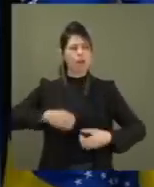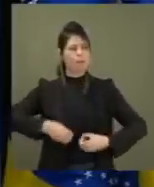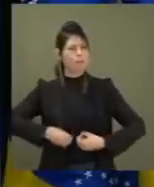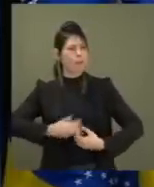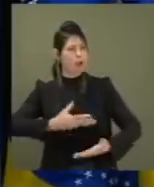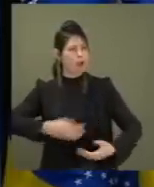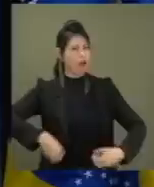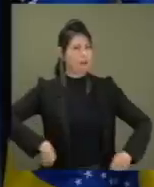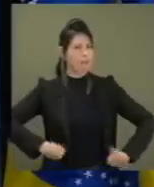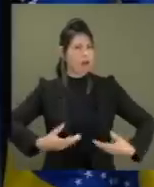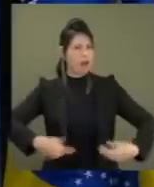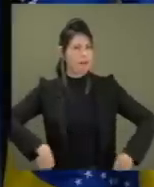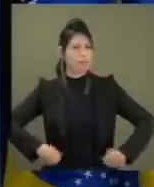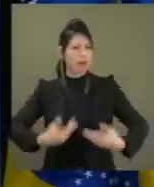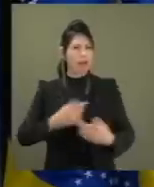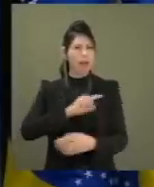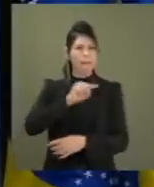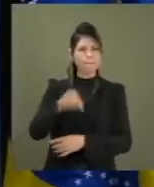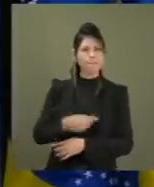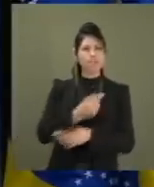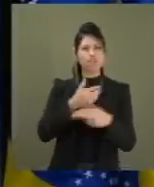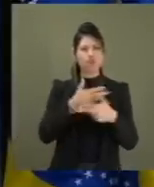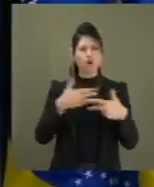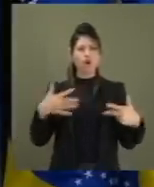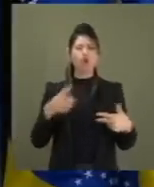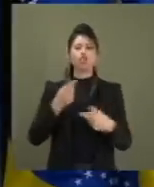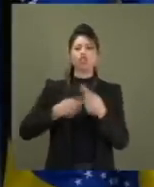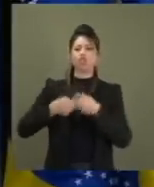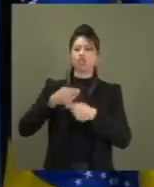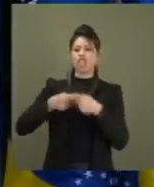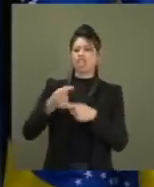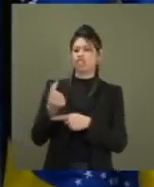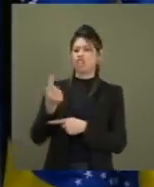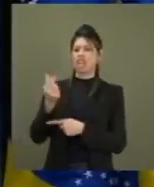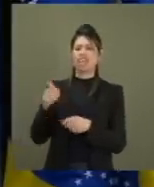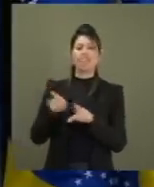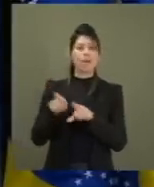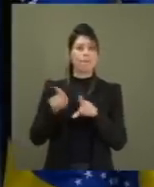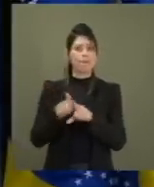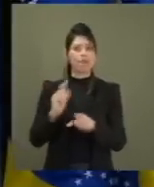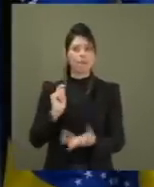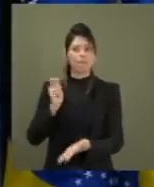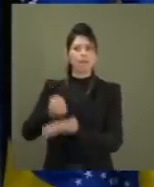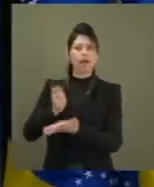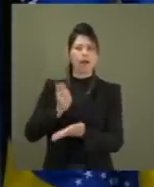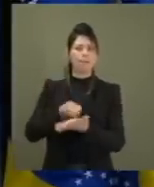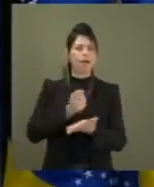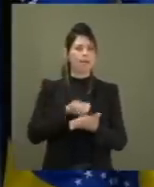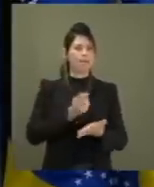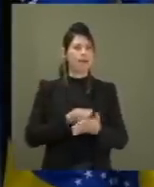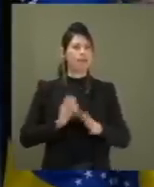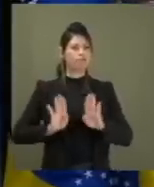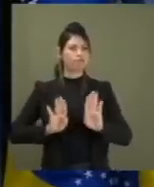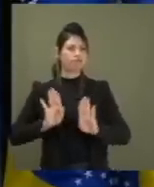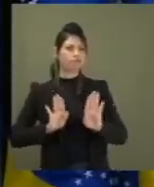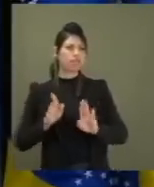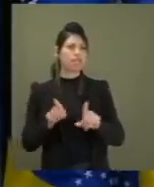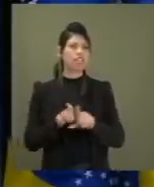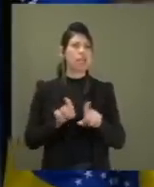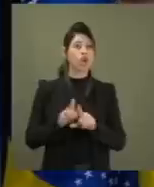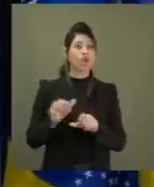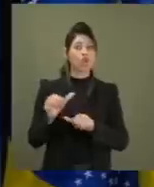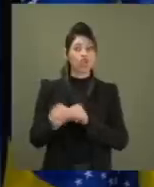milhões de reais de orçamento Federal de emendas parlamentares troca por